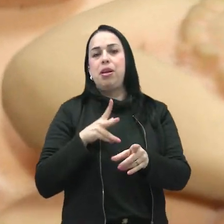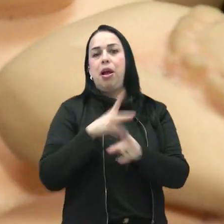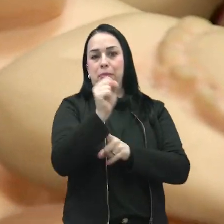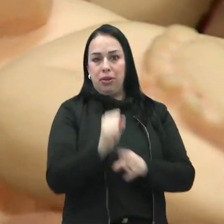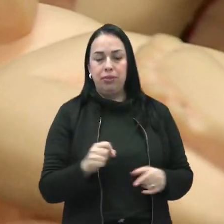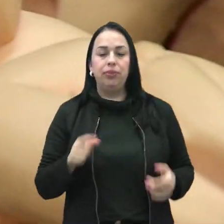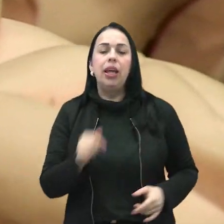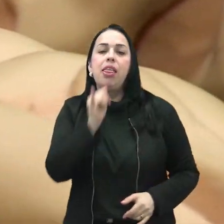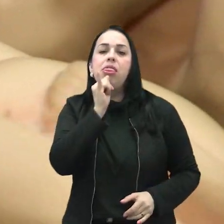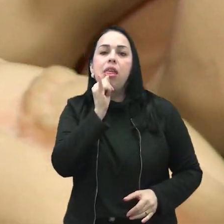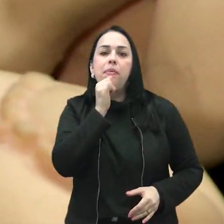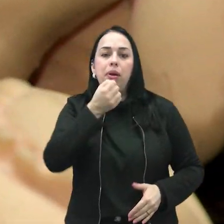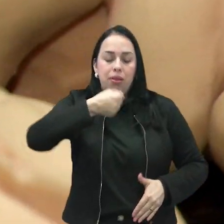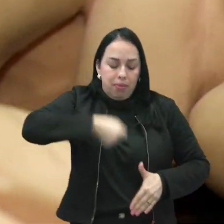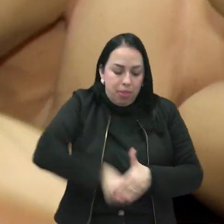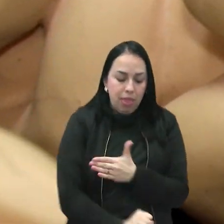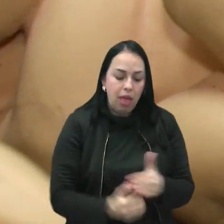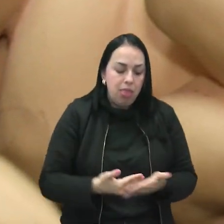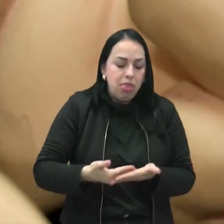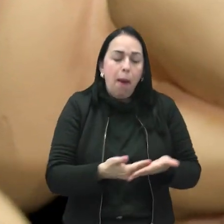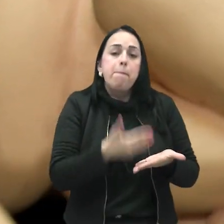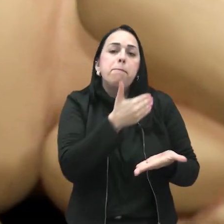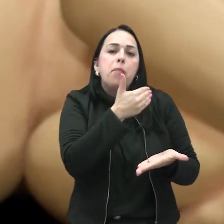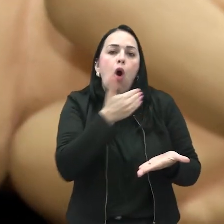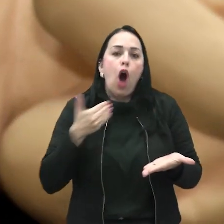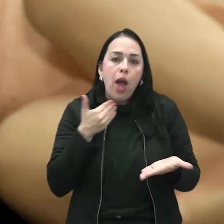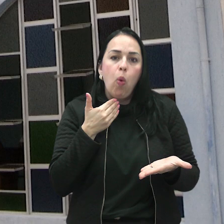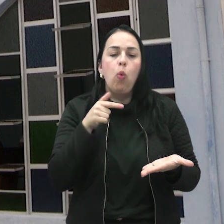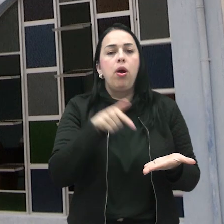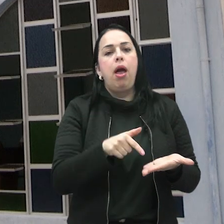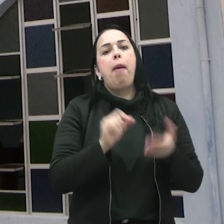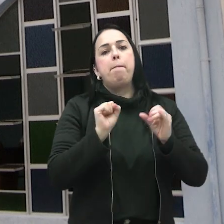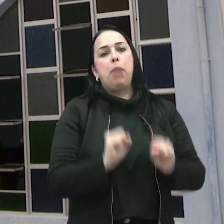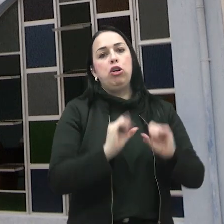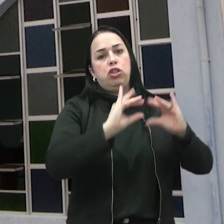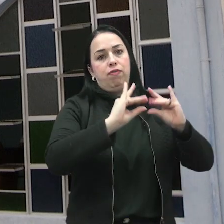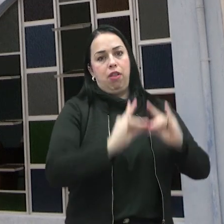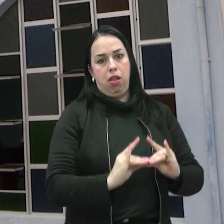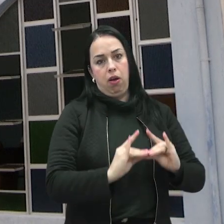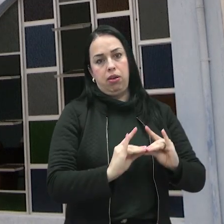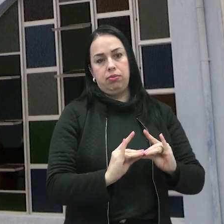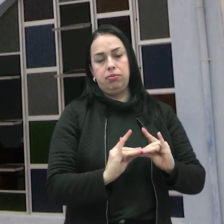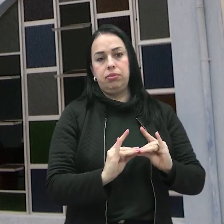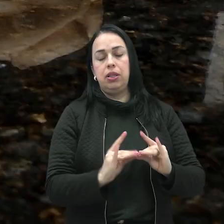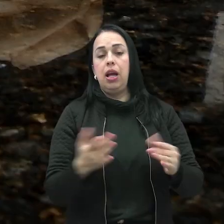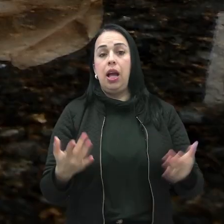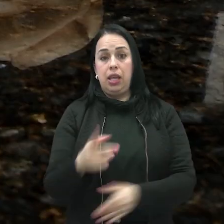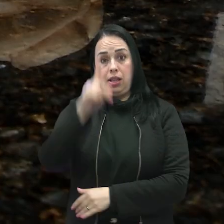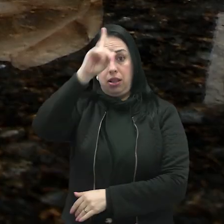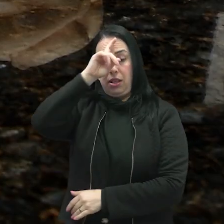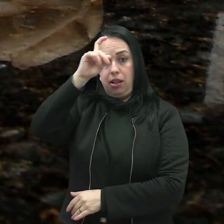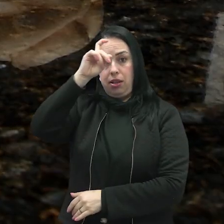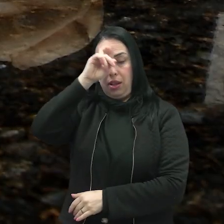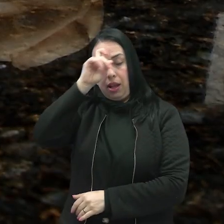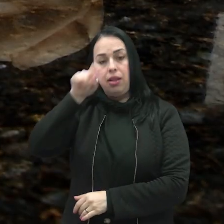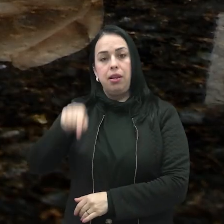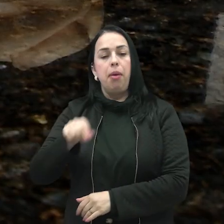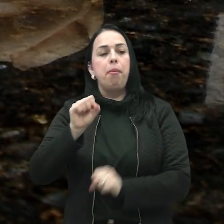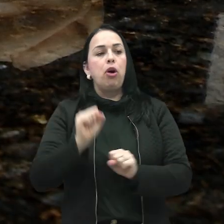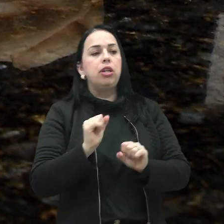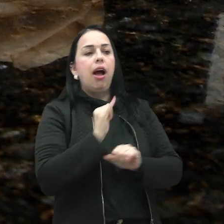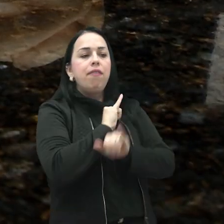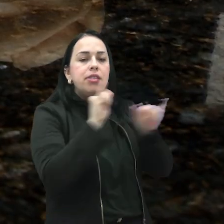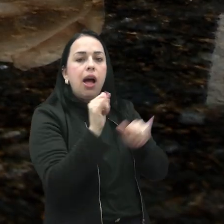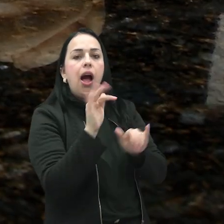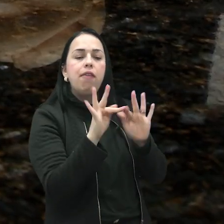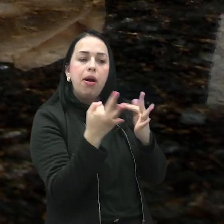ou cremar fetos de mães que tiveram perda gestacional. Os serviços de saúde pública deverão possibilitar essa escolha e